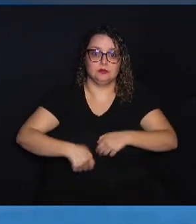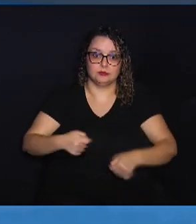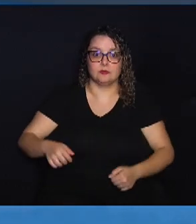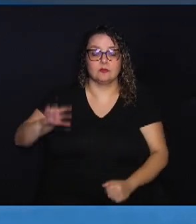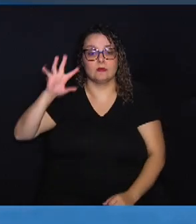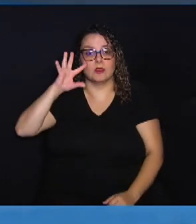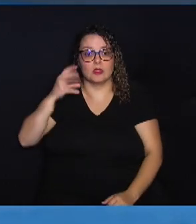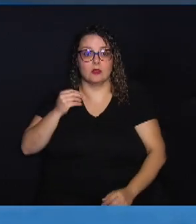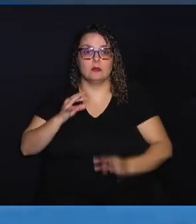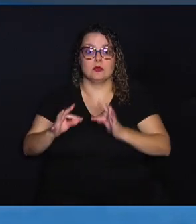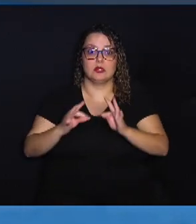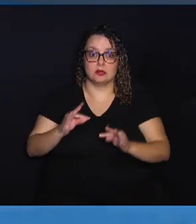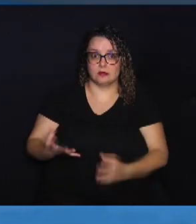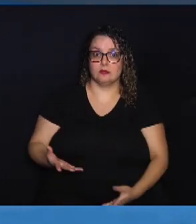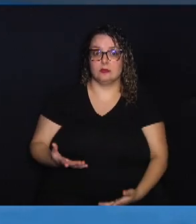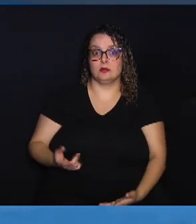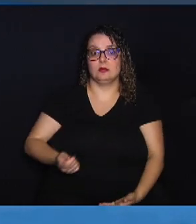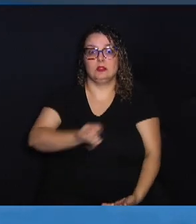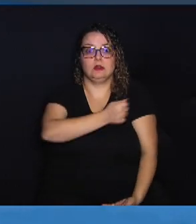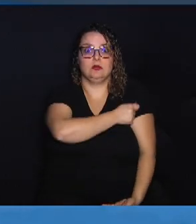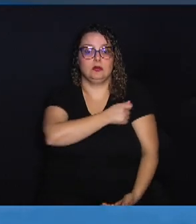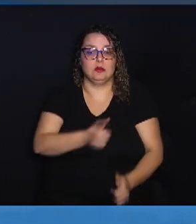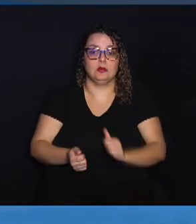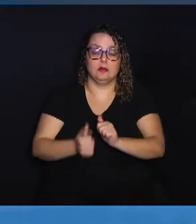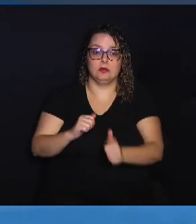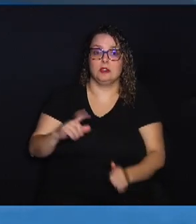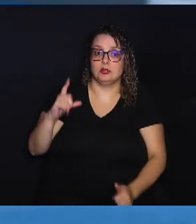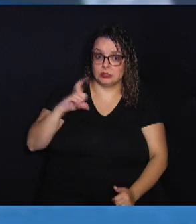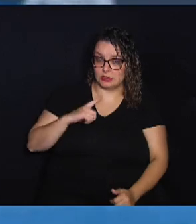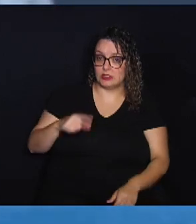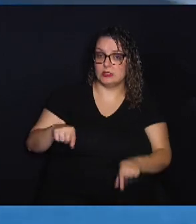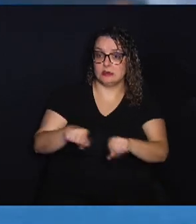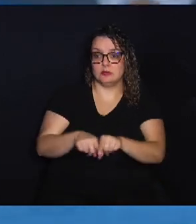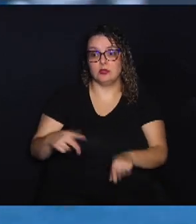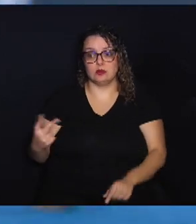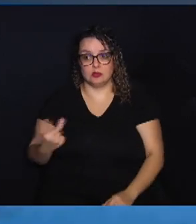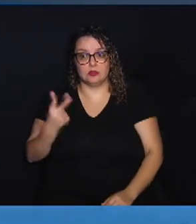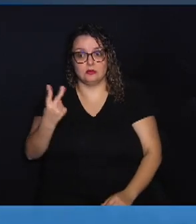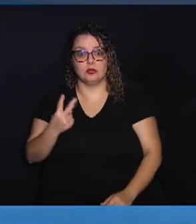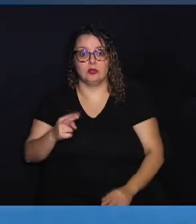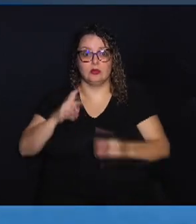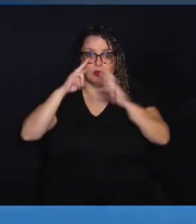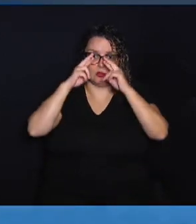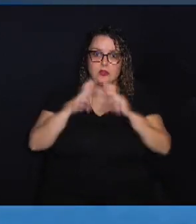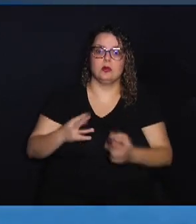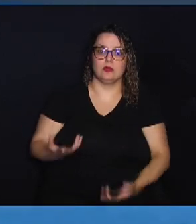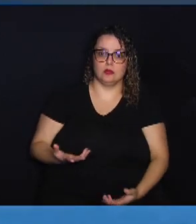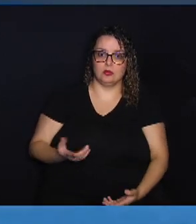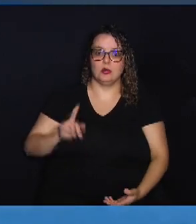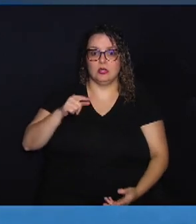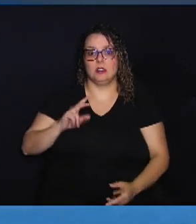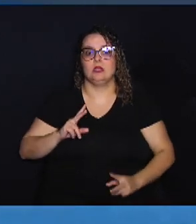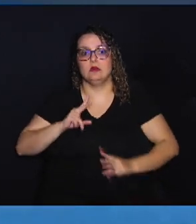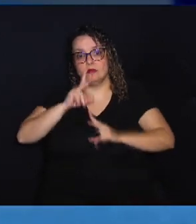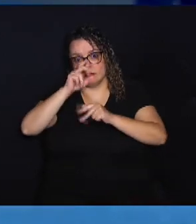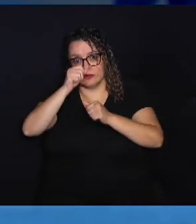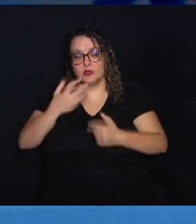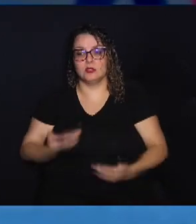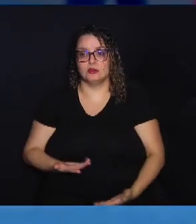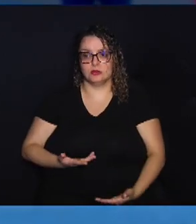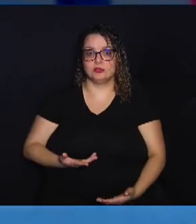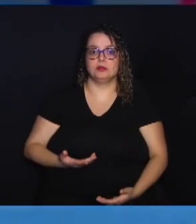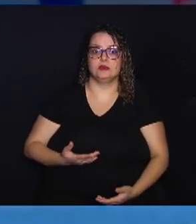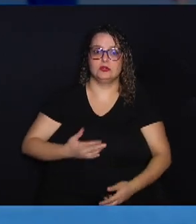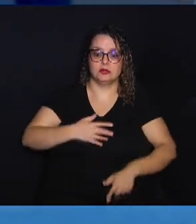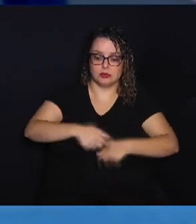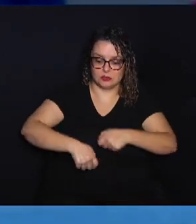conhecimento técnico que o aluno ou o atleta adquire, também são os valores, né? E o respeito, ele é muito forte, né, na arte marcial